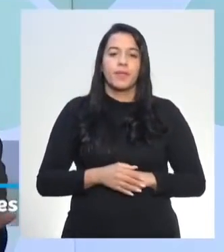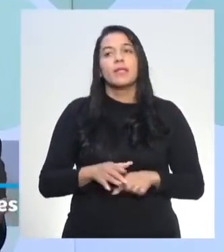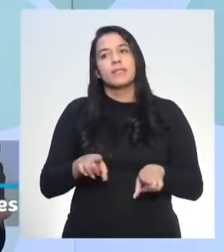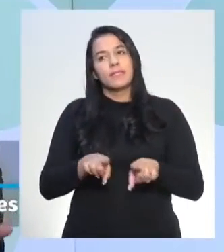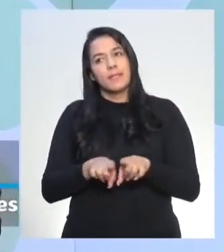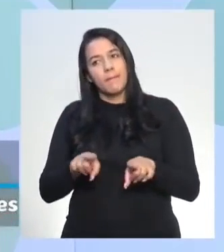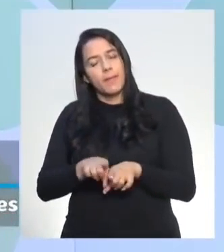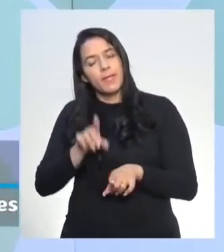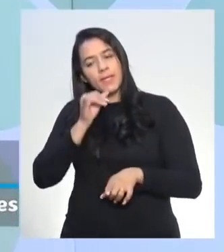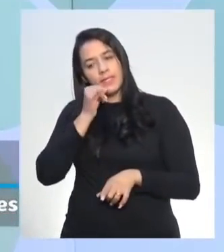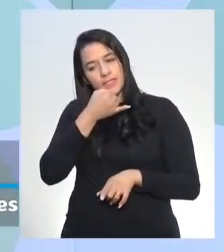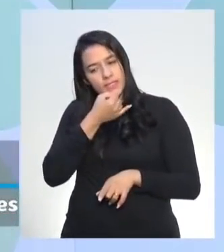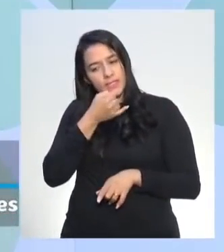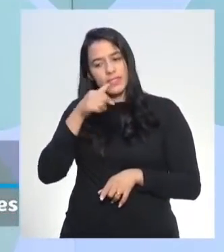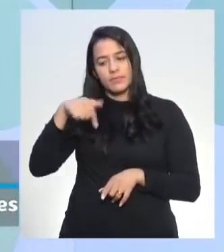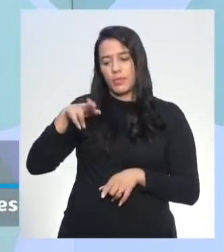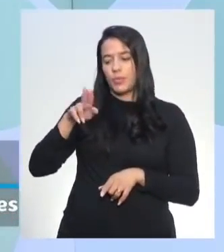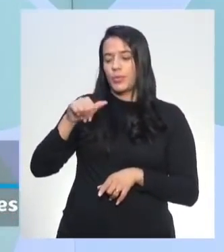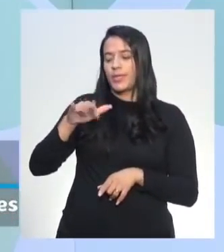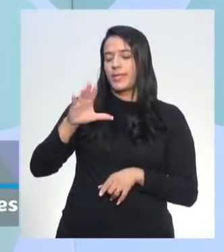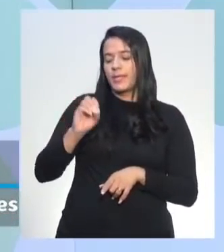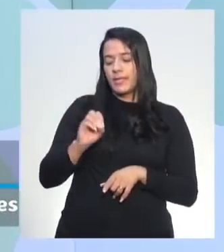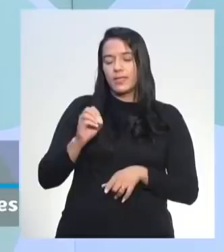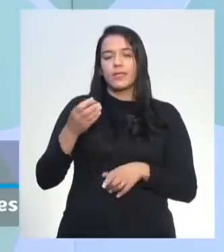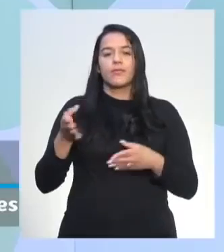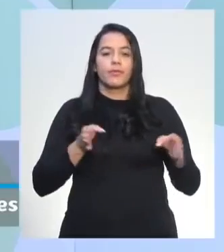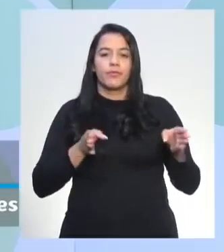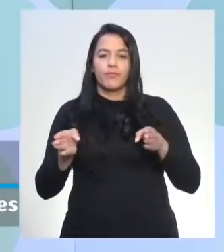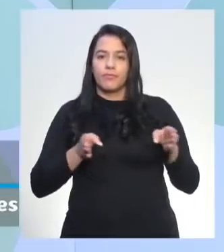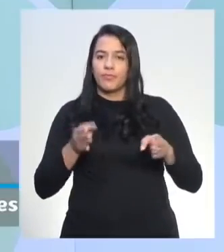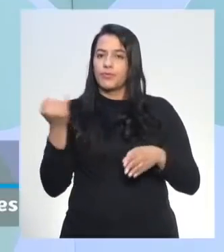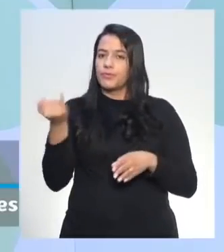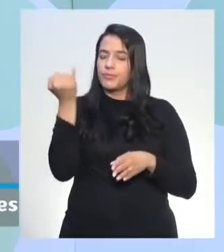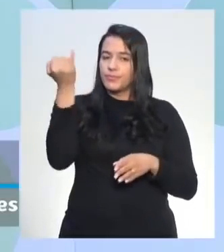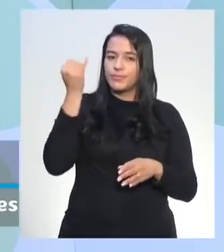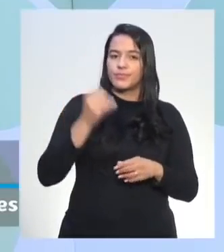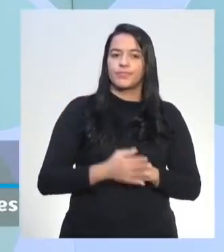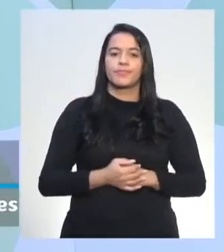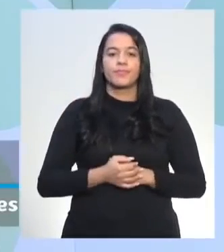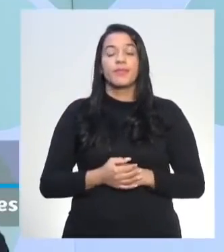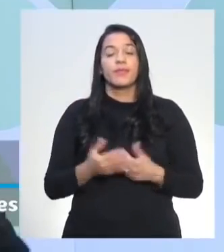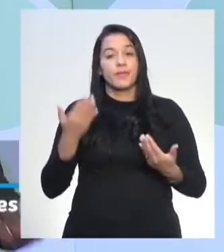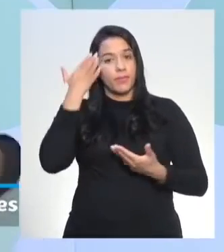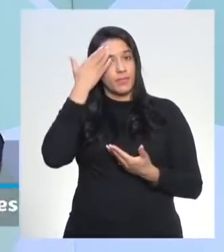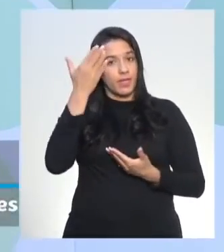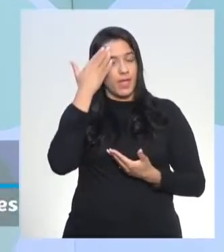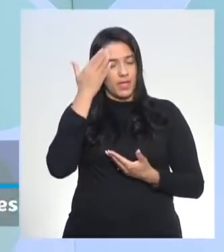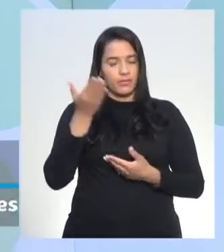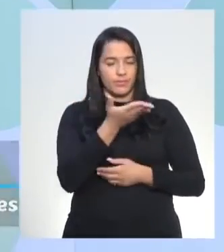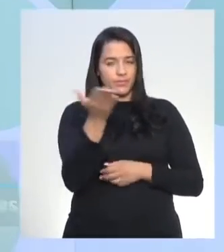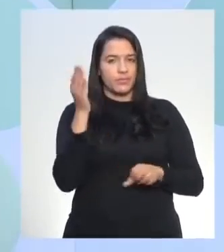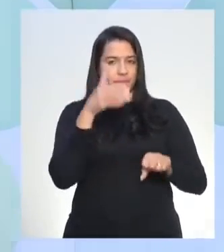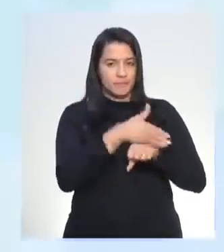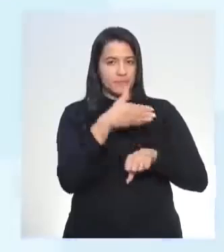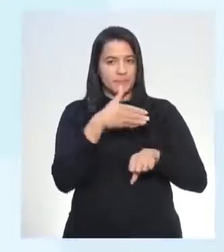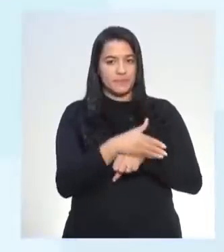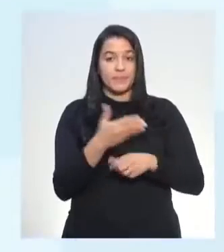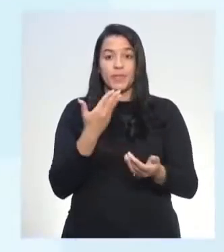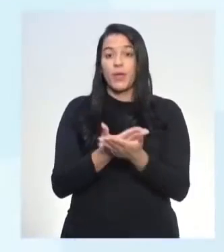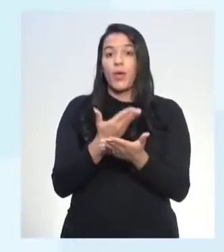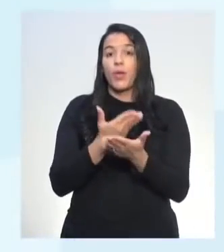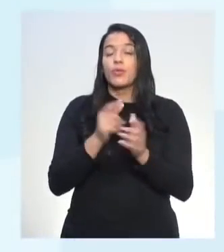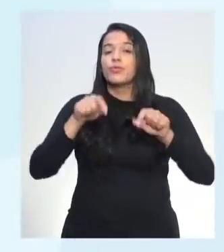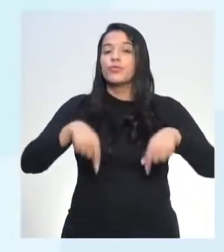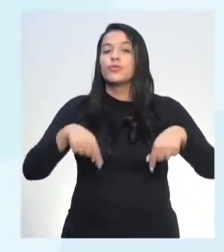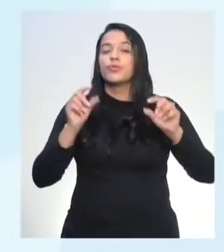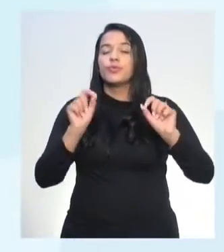pela ausência do Quino, né? A Mafalda marcou época com a gente. E obrigado aí pela participação de vocês. Na aula de hoje a gente comparou